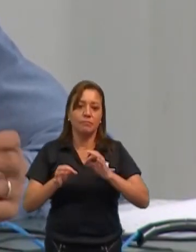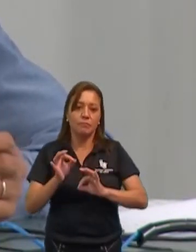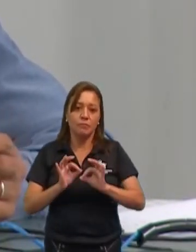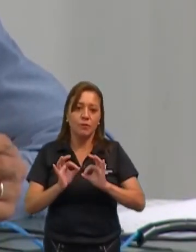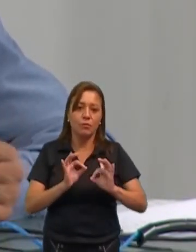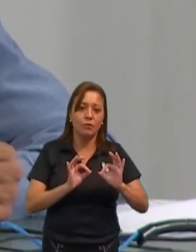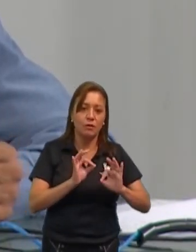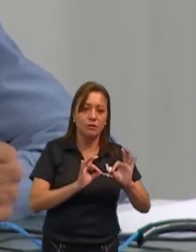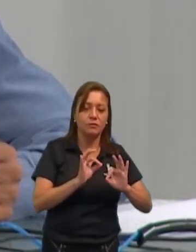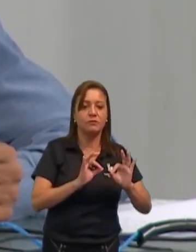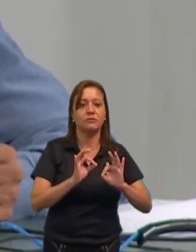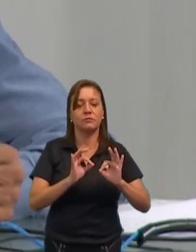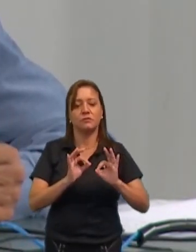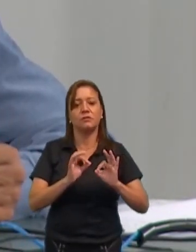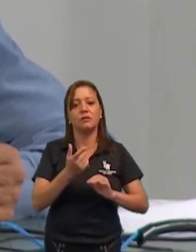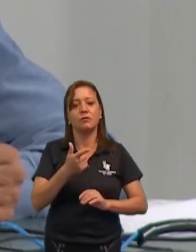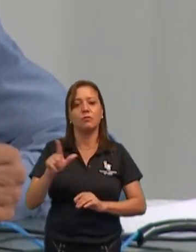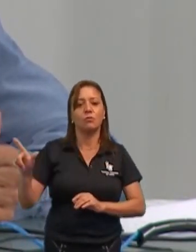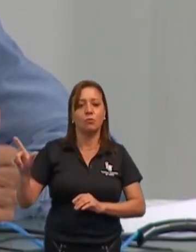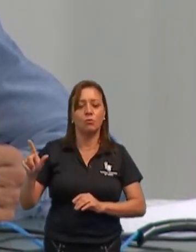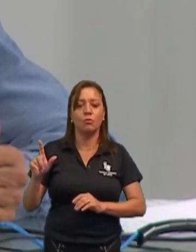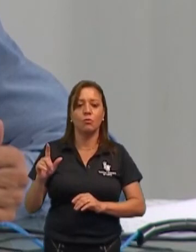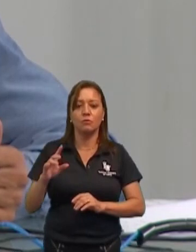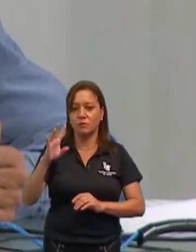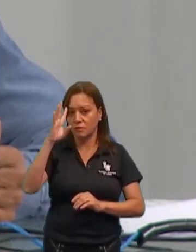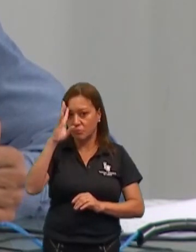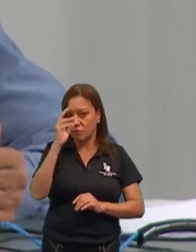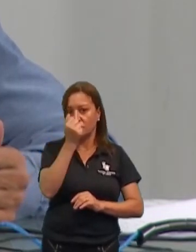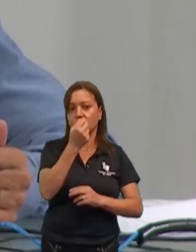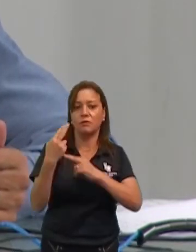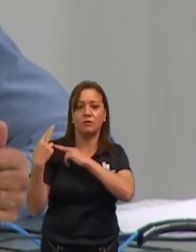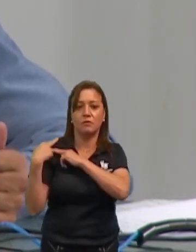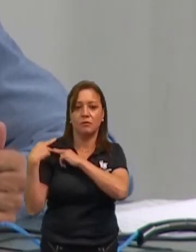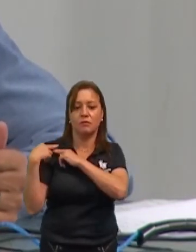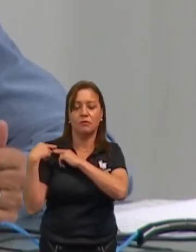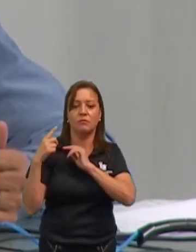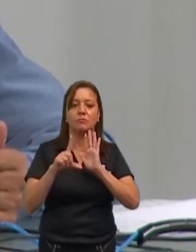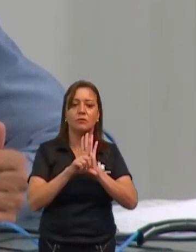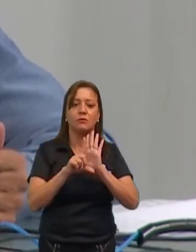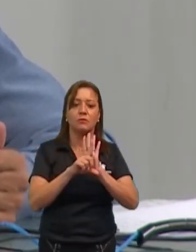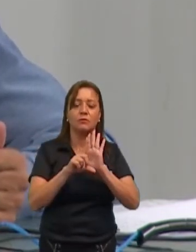menciona e dá outras providências. Proposição mensal do Executivo, projeto de lei